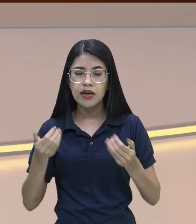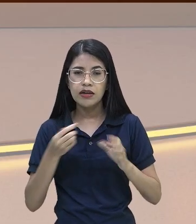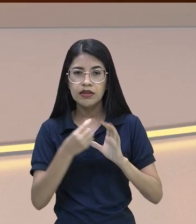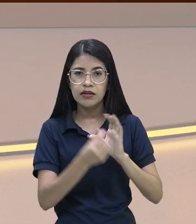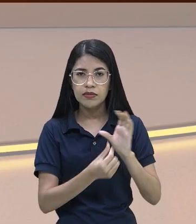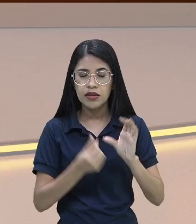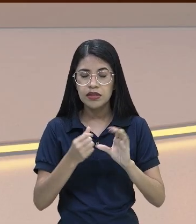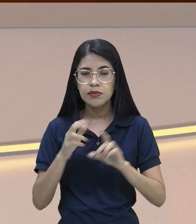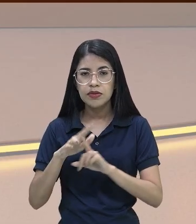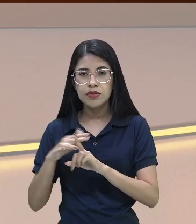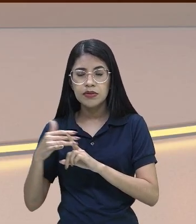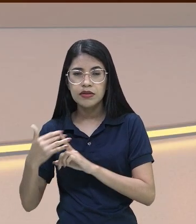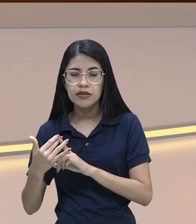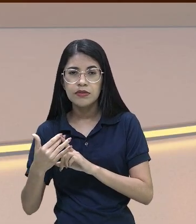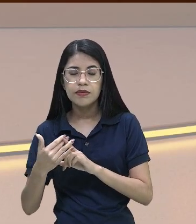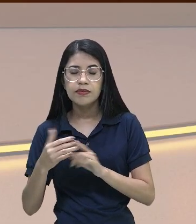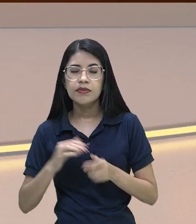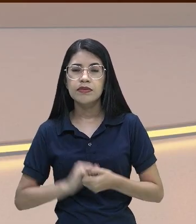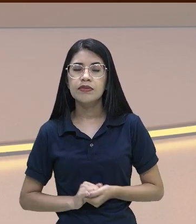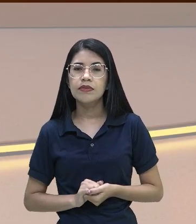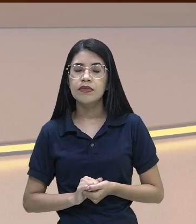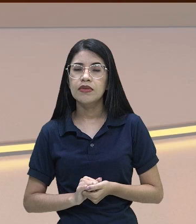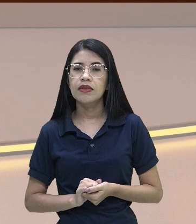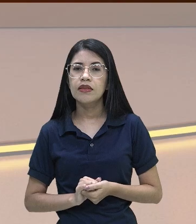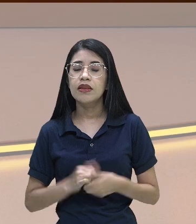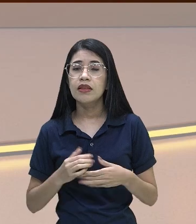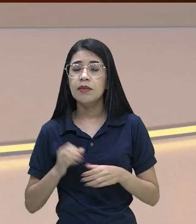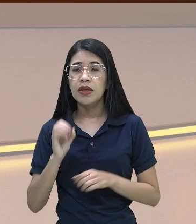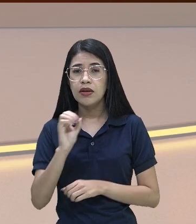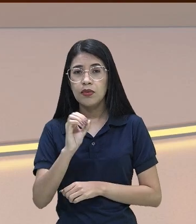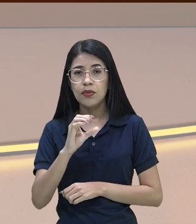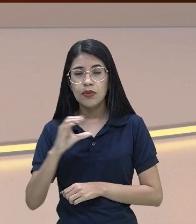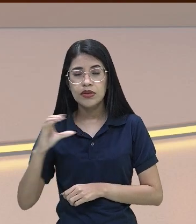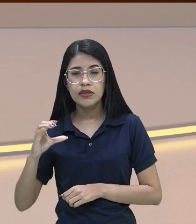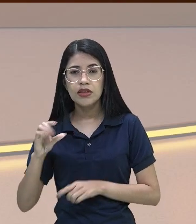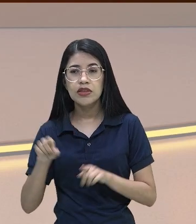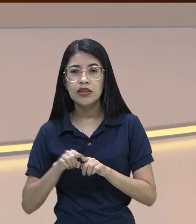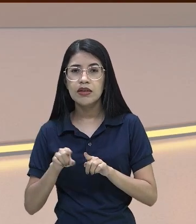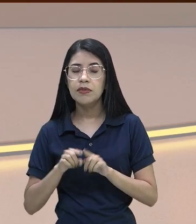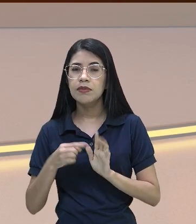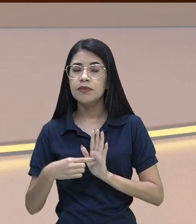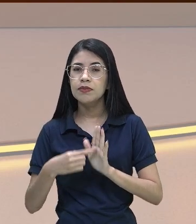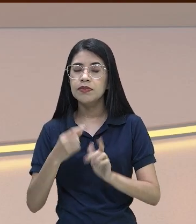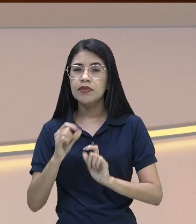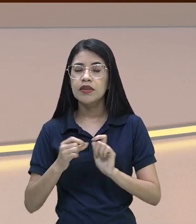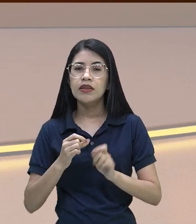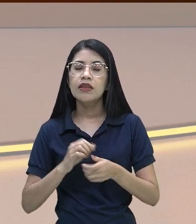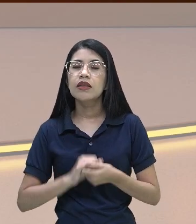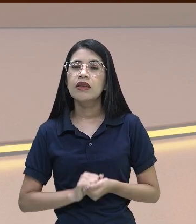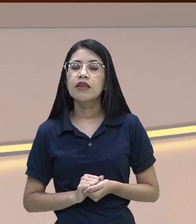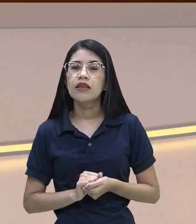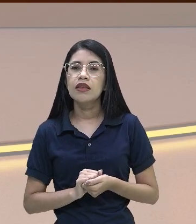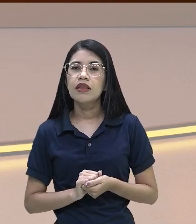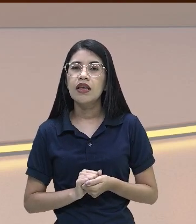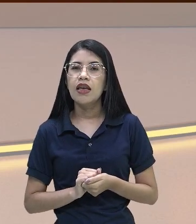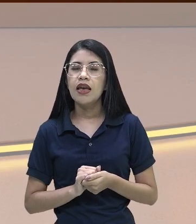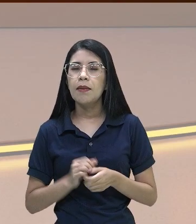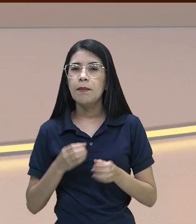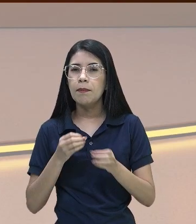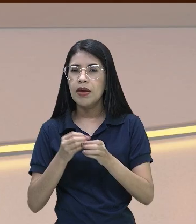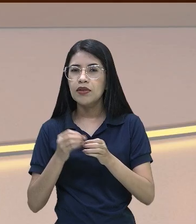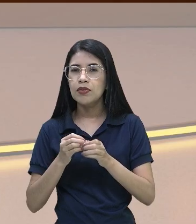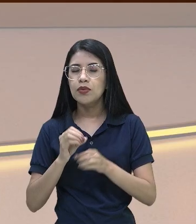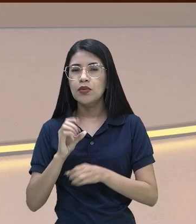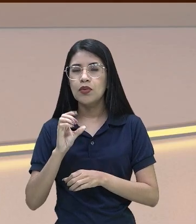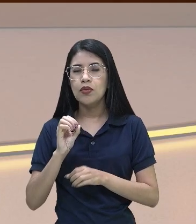socialismo, perdão. O Ocidente, né, a parte ocidental, mais perto do Oceano